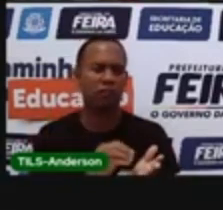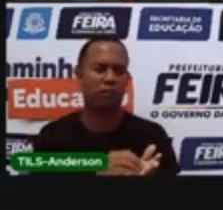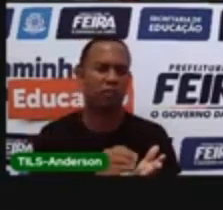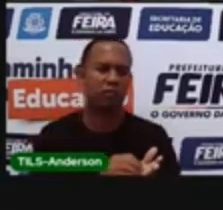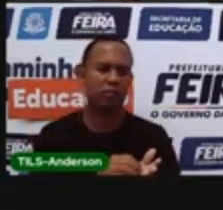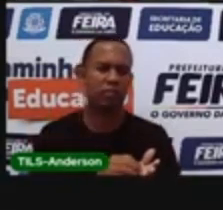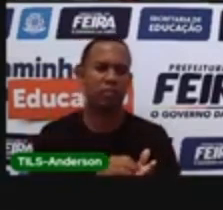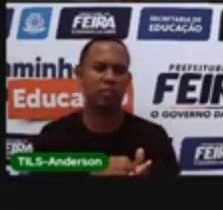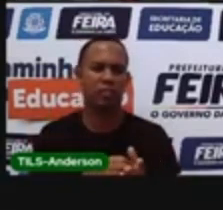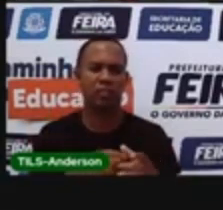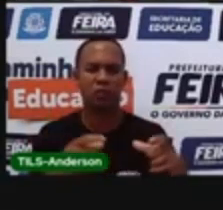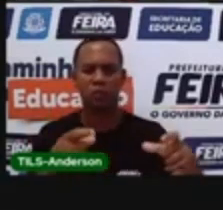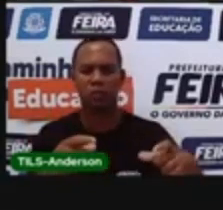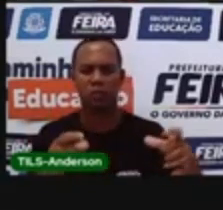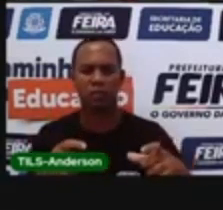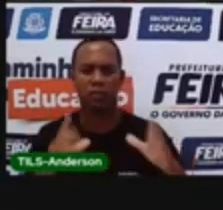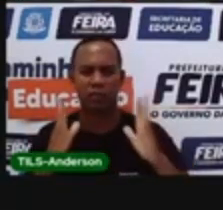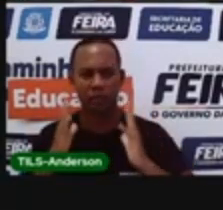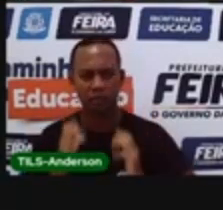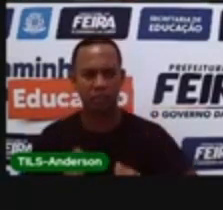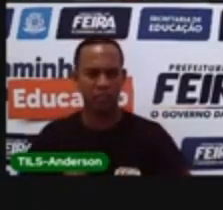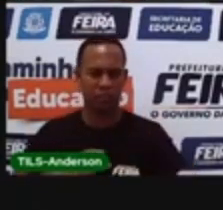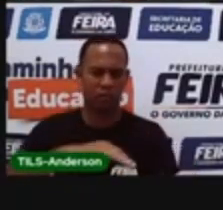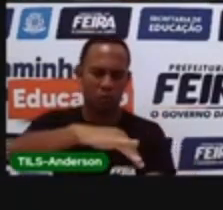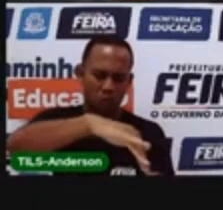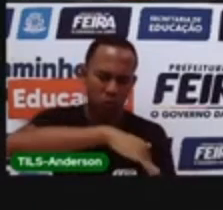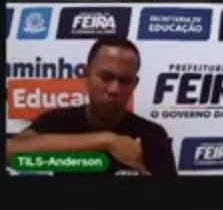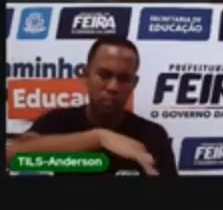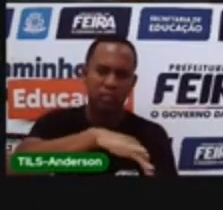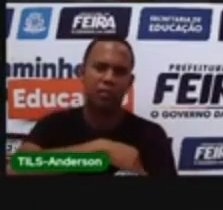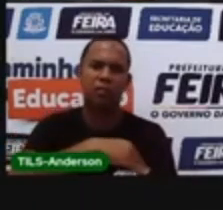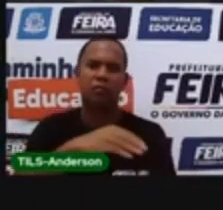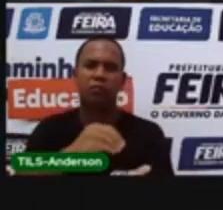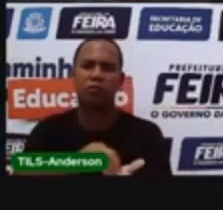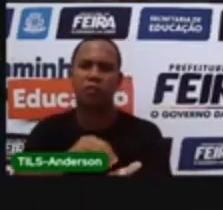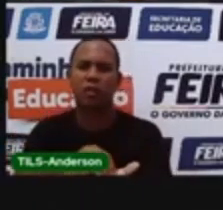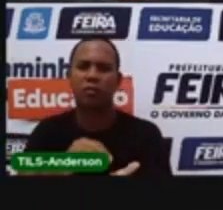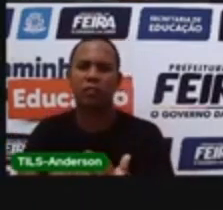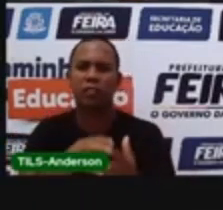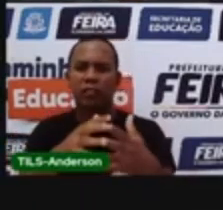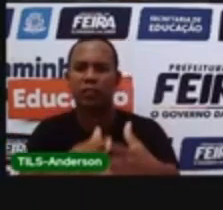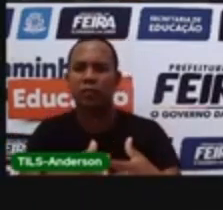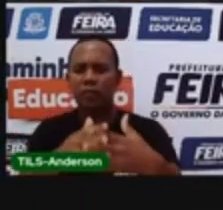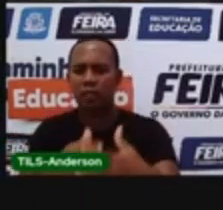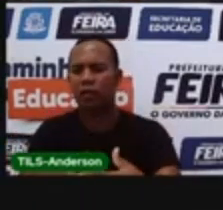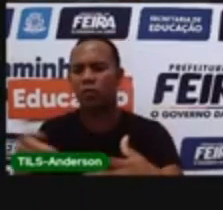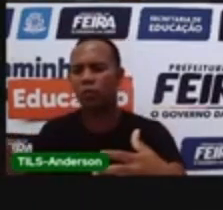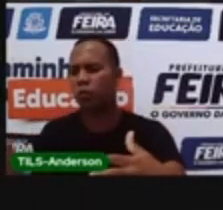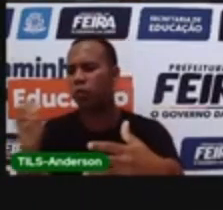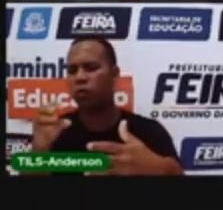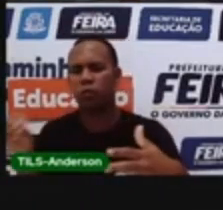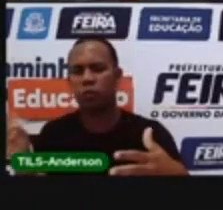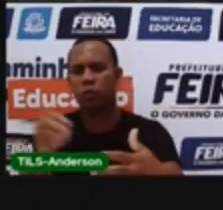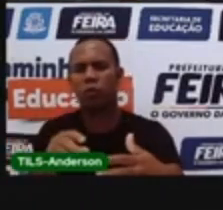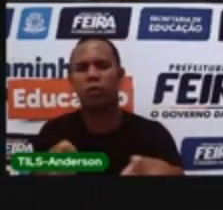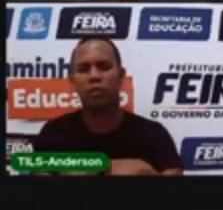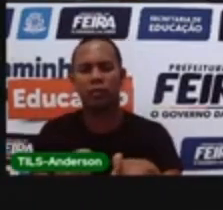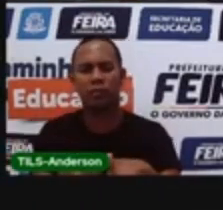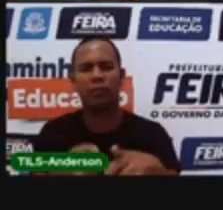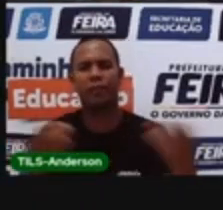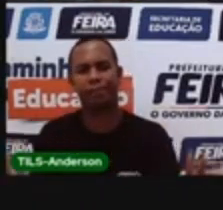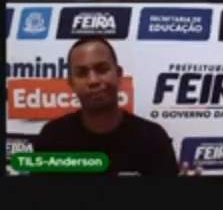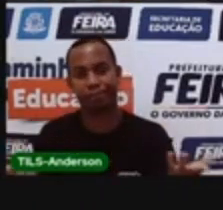de fato corre na porta da rua, onde não tem a coleta do lixo e que aí precisa haver uma outra maneira